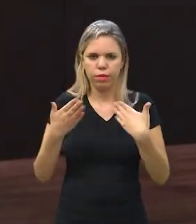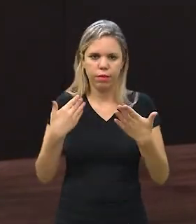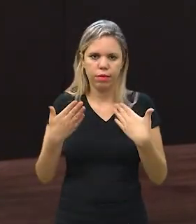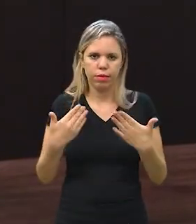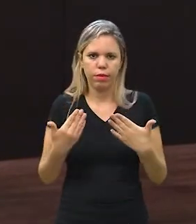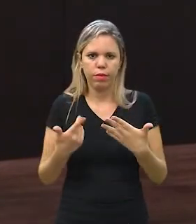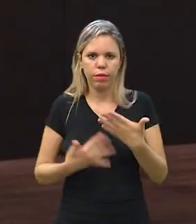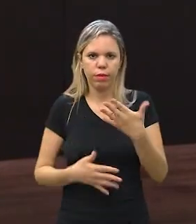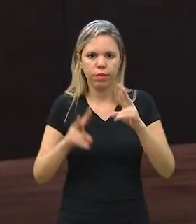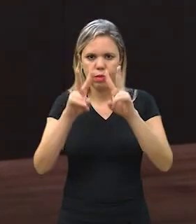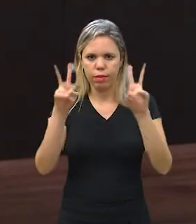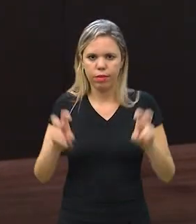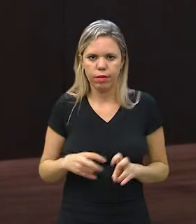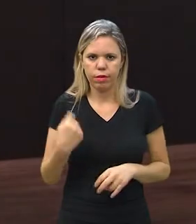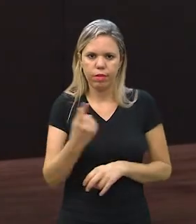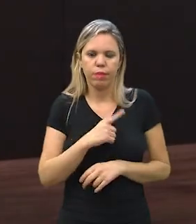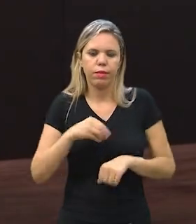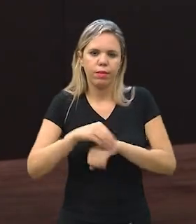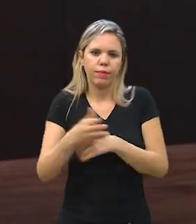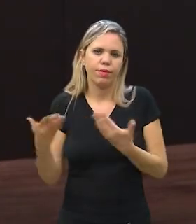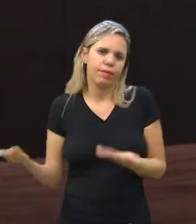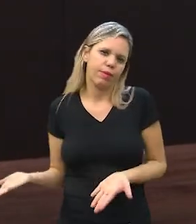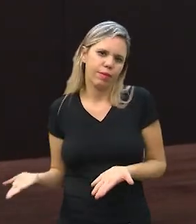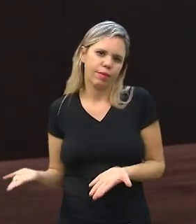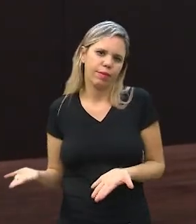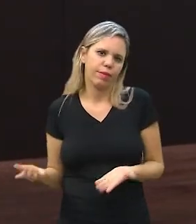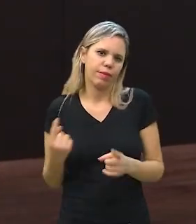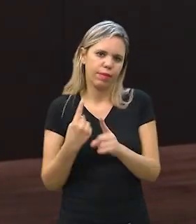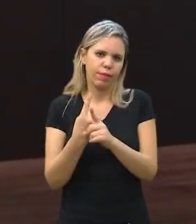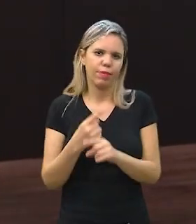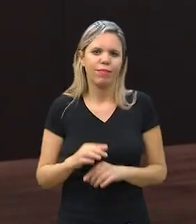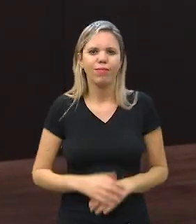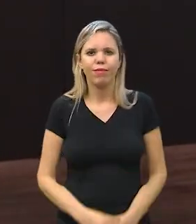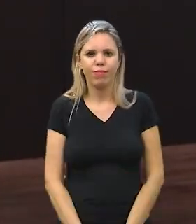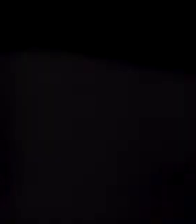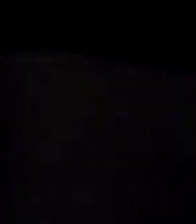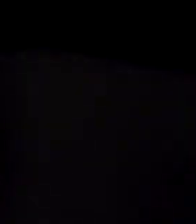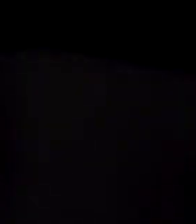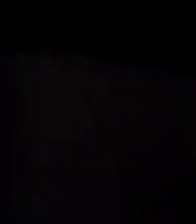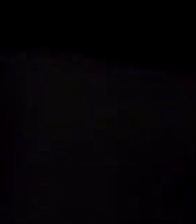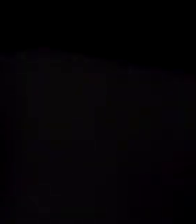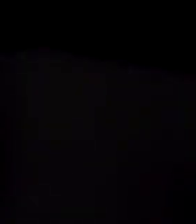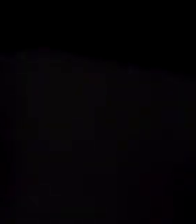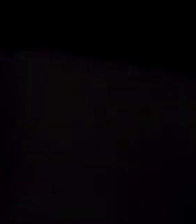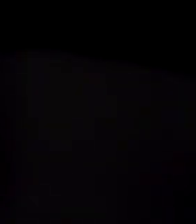debates e outros temas que nós trazemos aqui. Até um próximo programa.